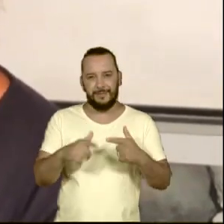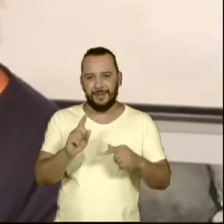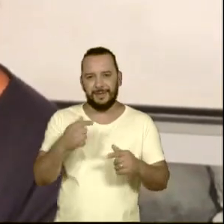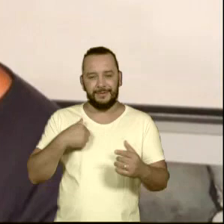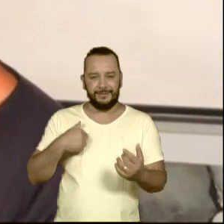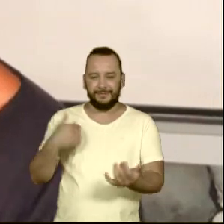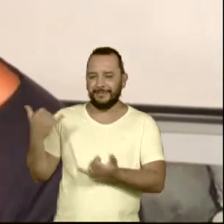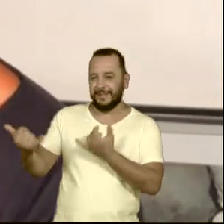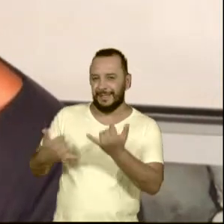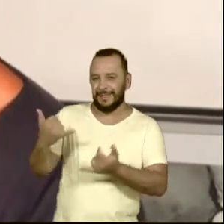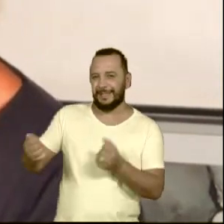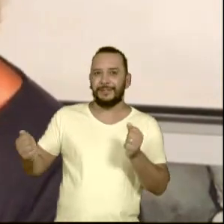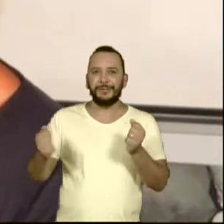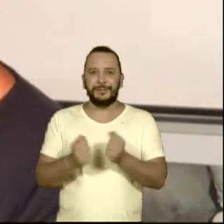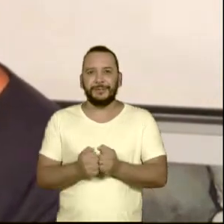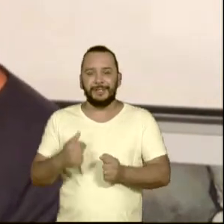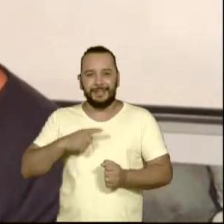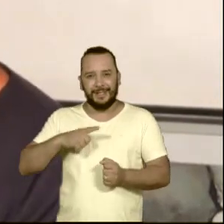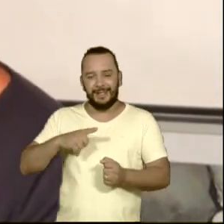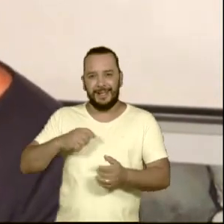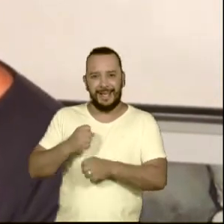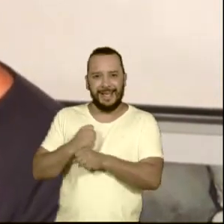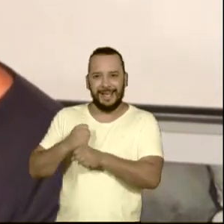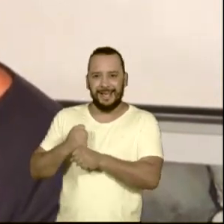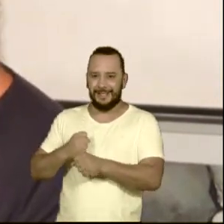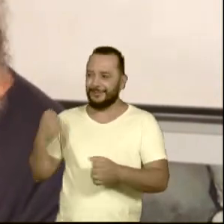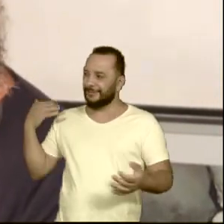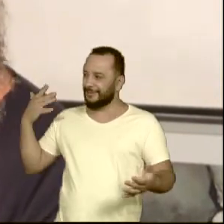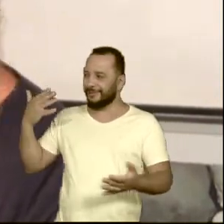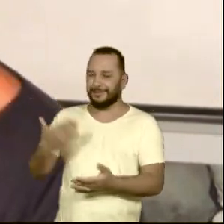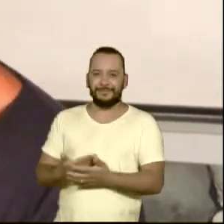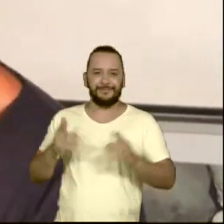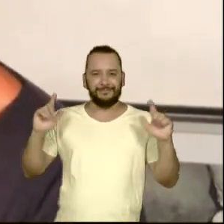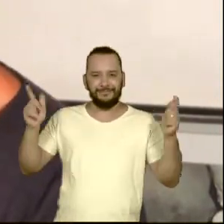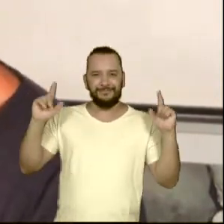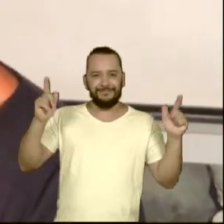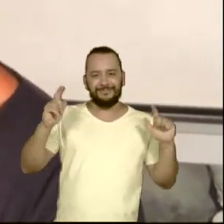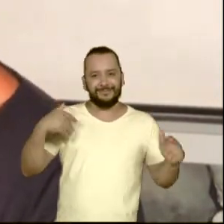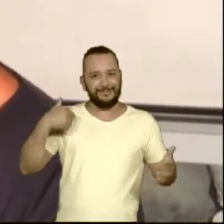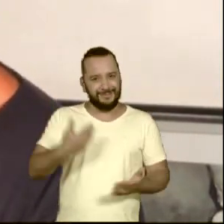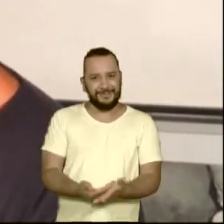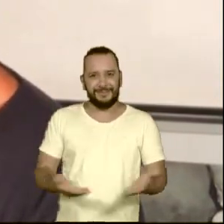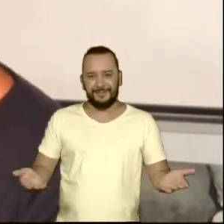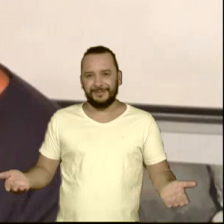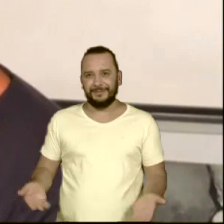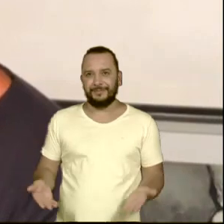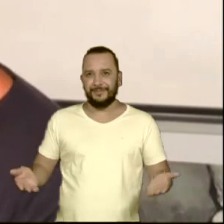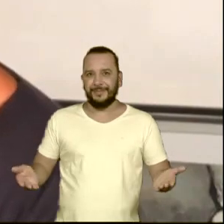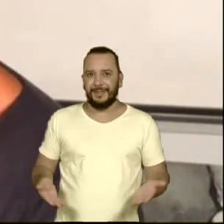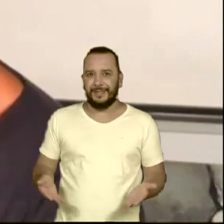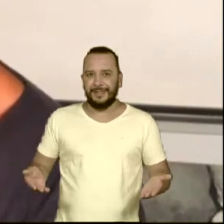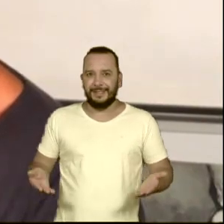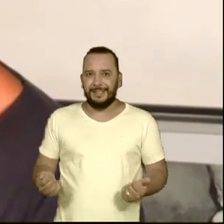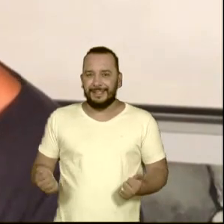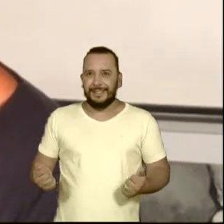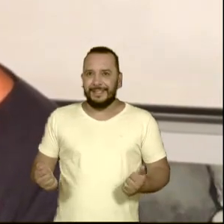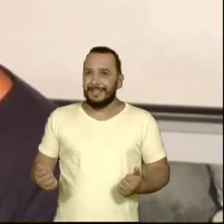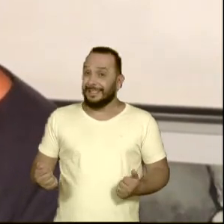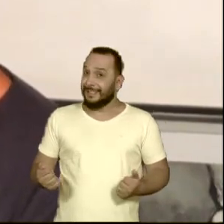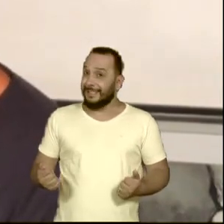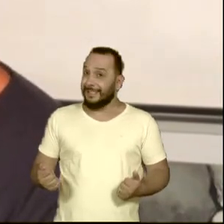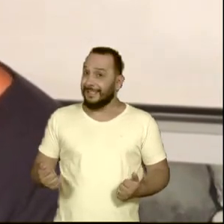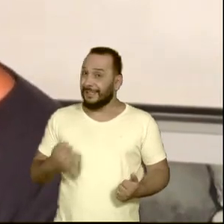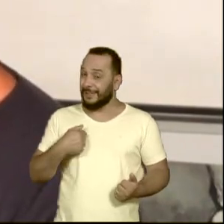mesmo nesses longos anos. A gente se diverte muito até hoje. Um jabá aqui que eu não sei se vai entrar.